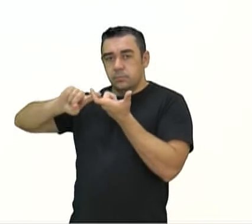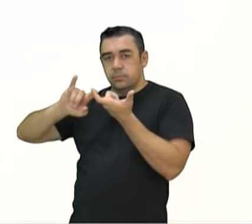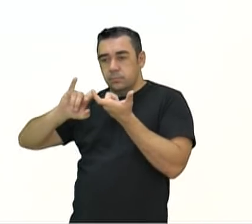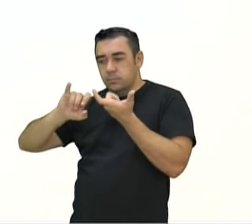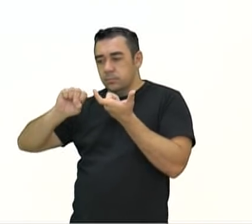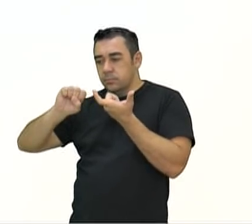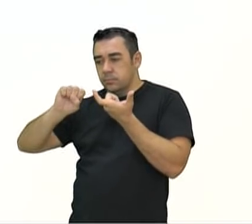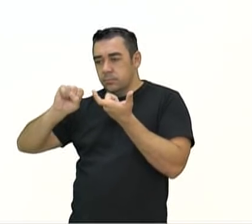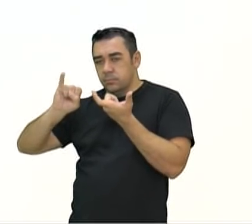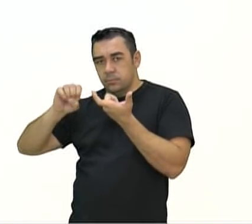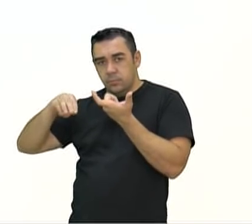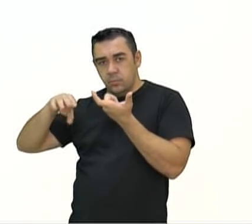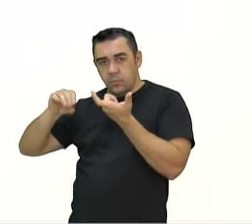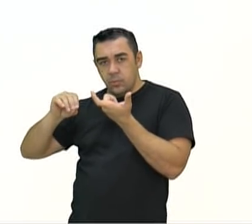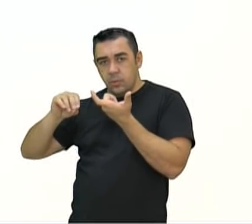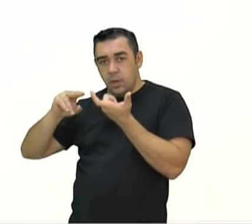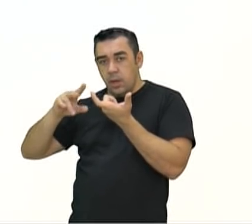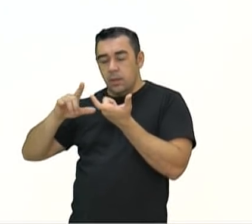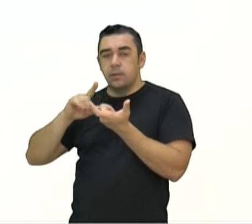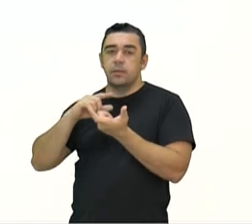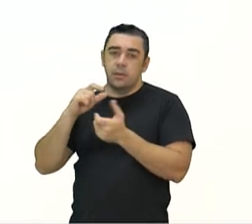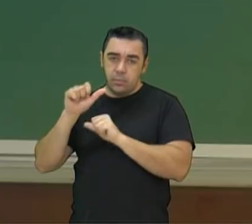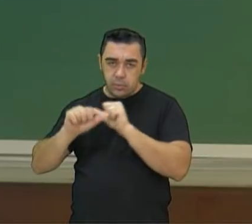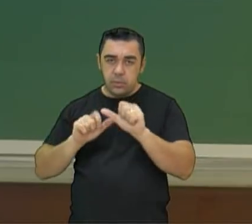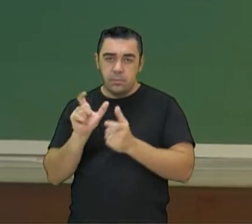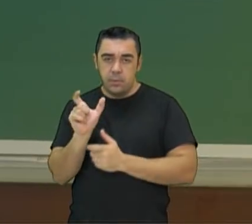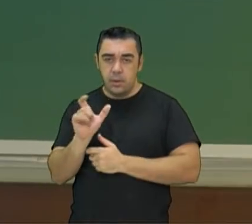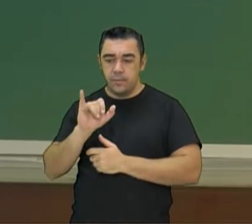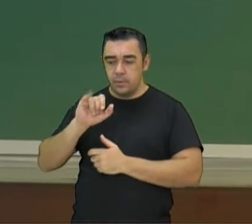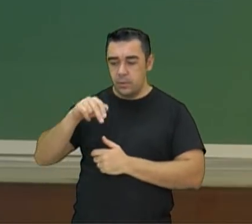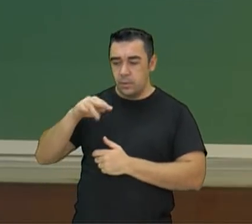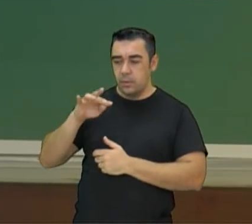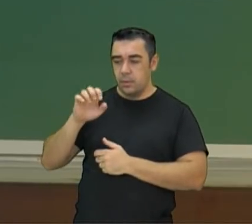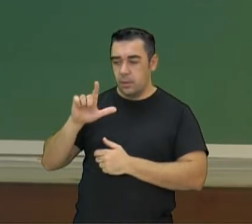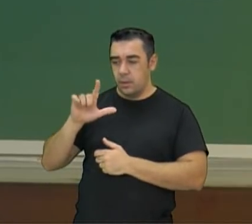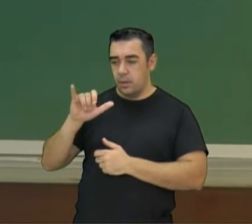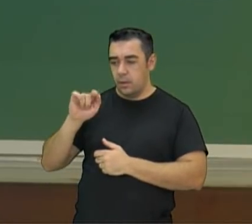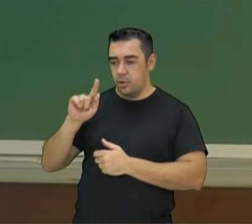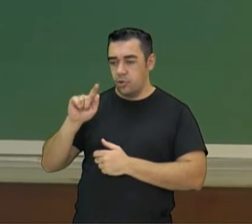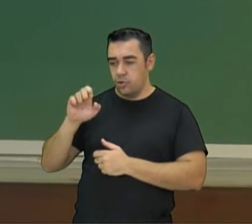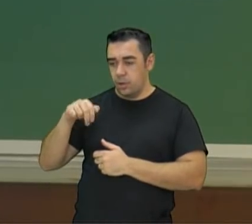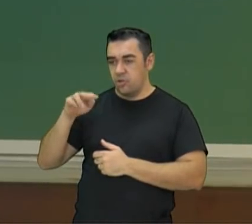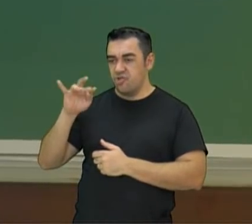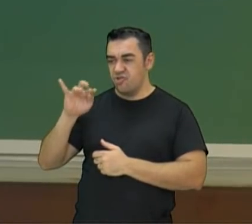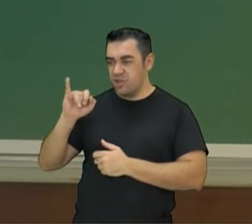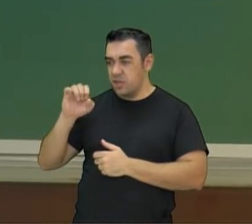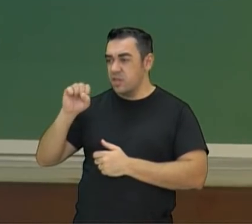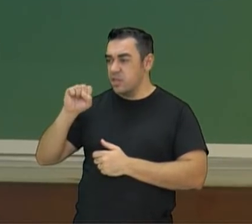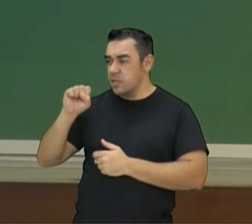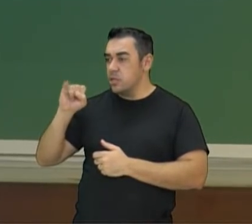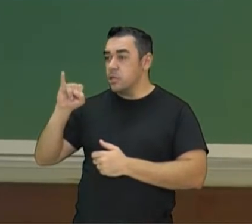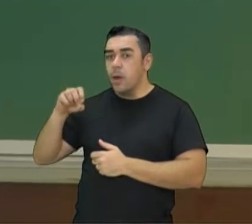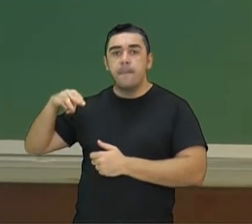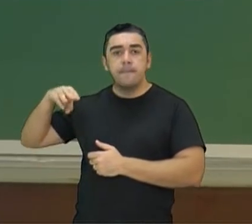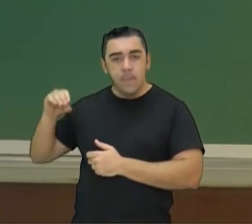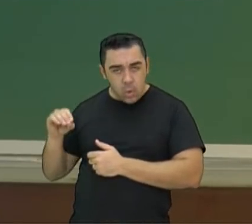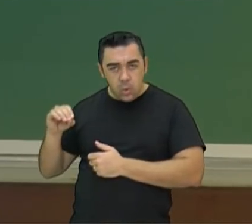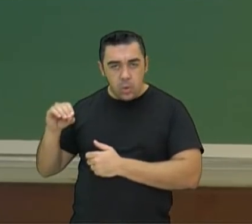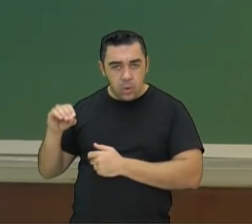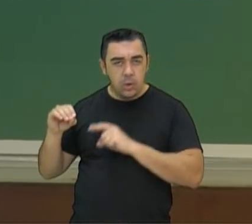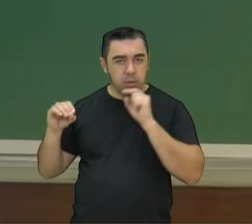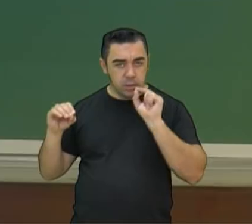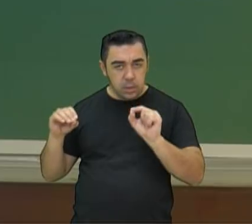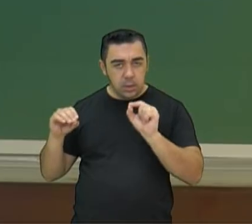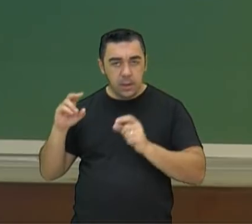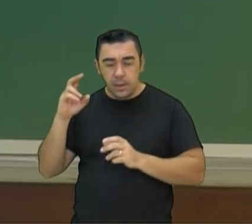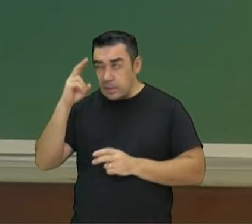sufixo íssimo e fica inteligentíssimo, né? Então, nos demais ali do exercício que tinha sido solicitado para vocês fazerem,